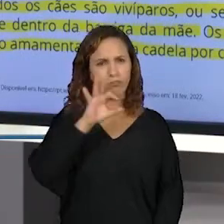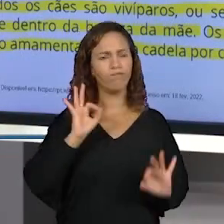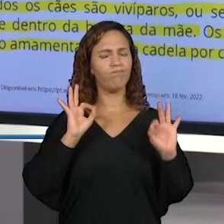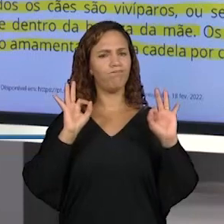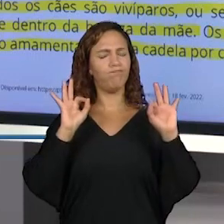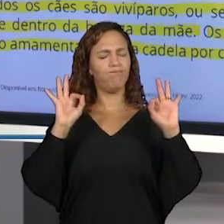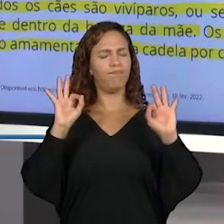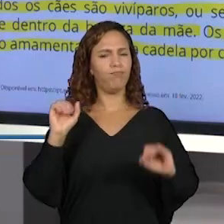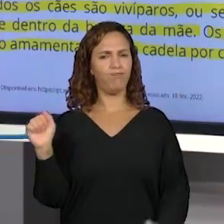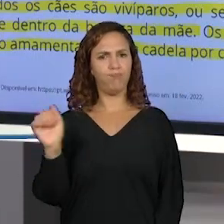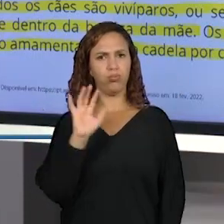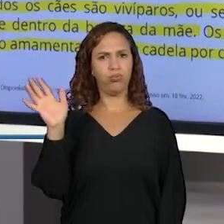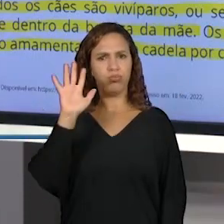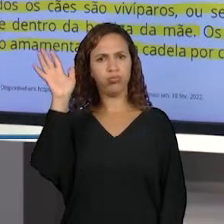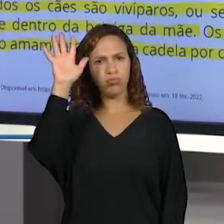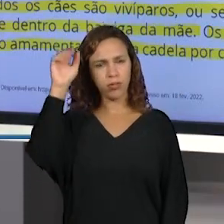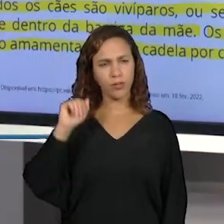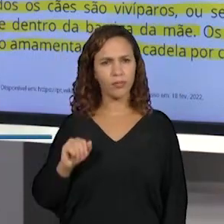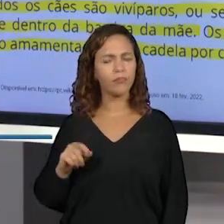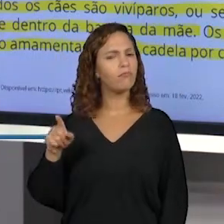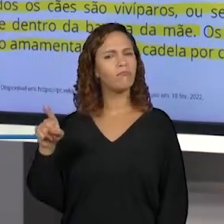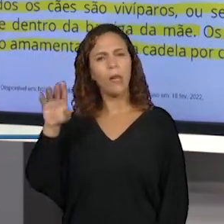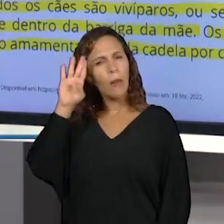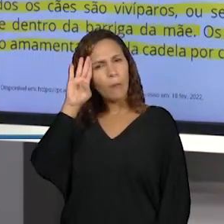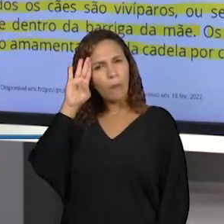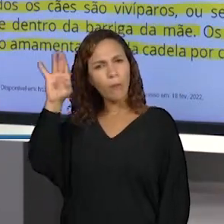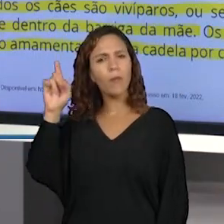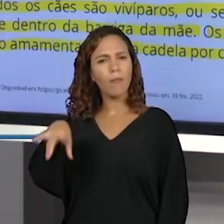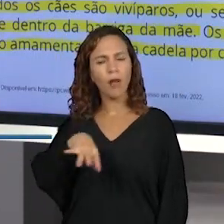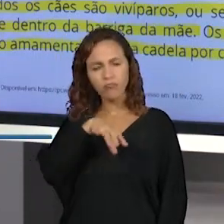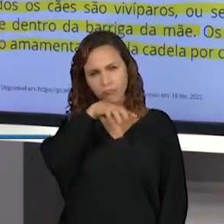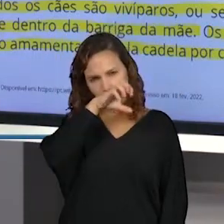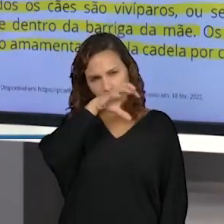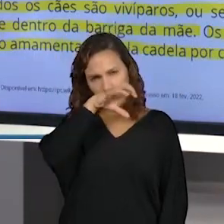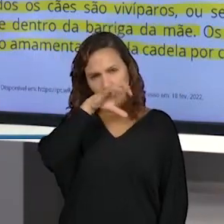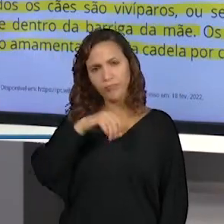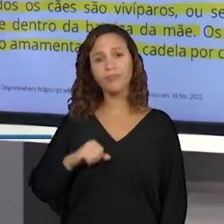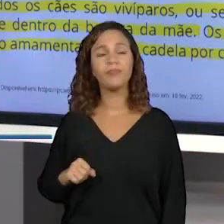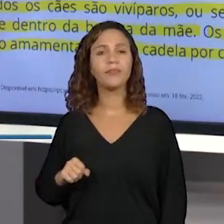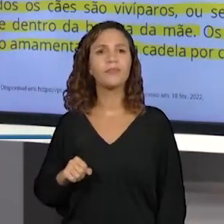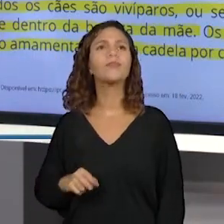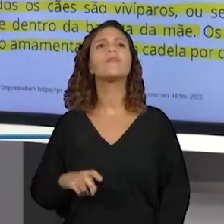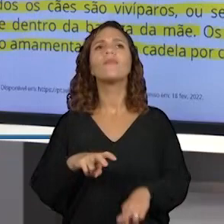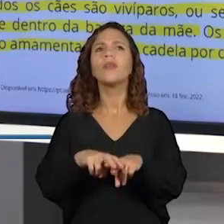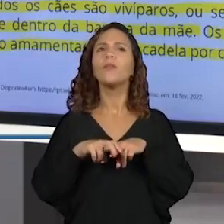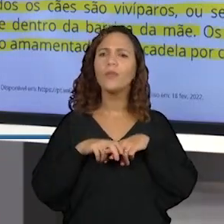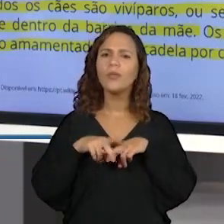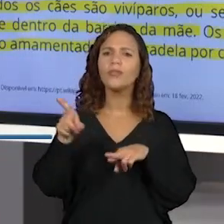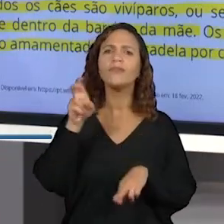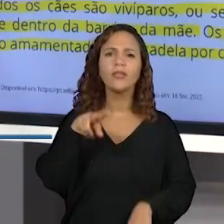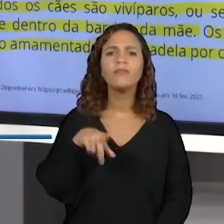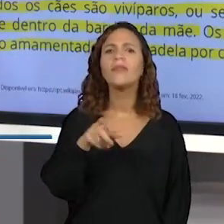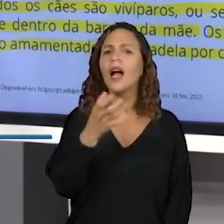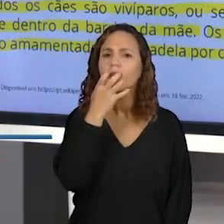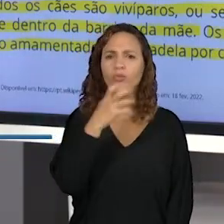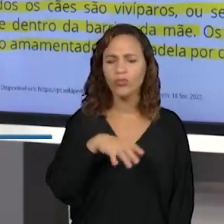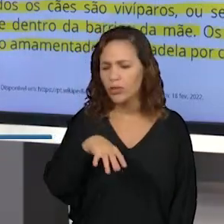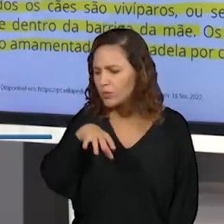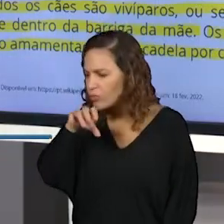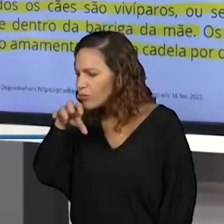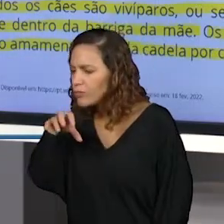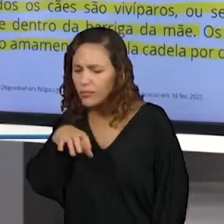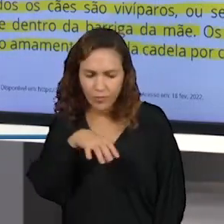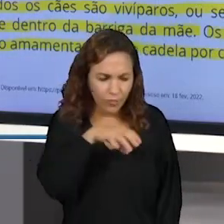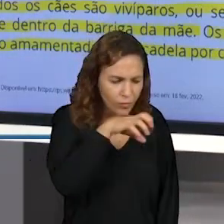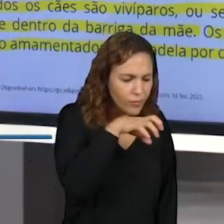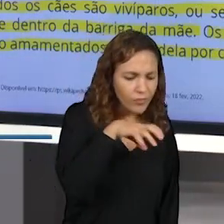dele não é verdade então sentido mais apurado do cão é o olfato por isso que a gente vê muitos cães farejando